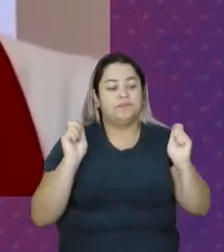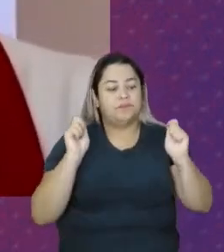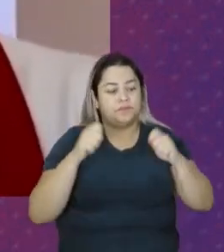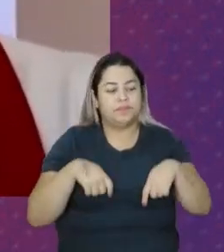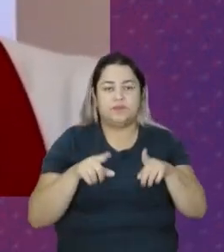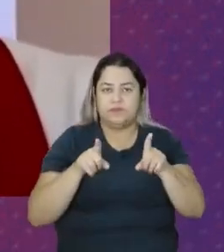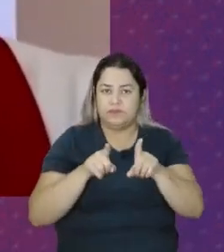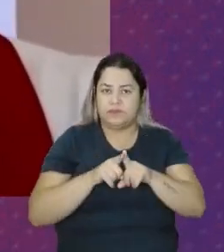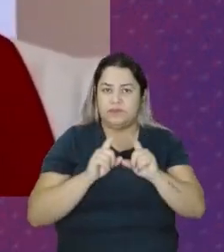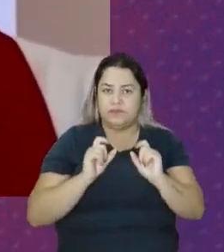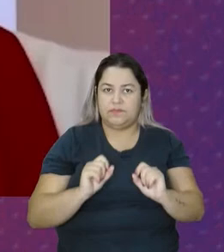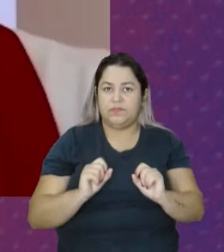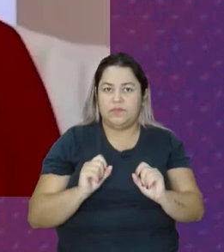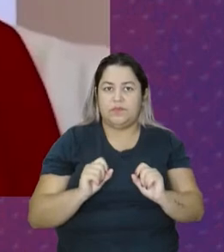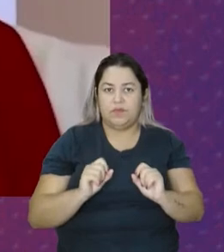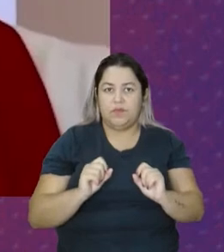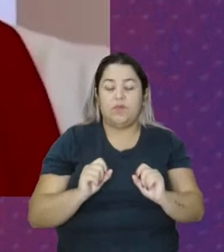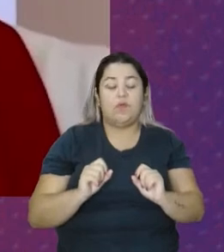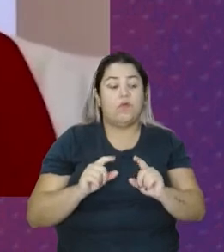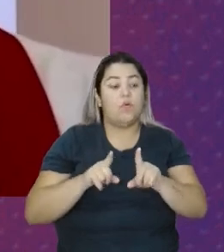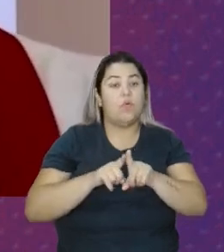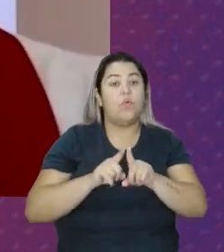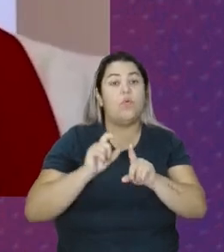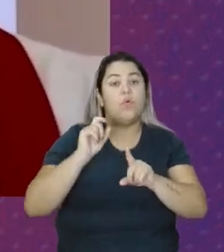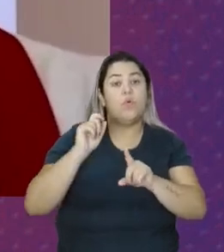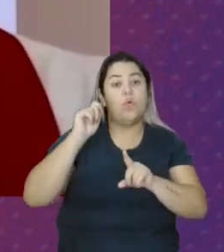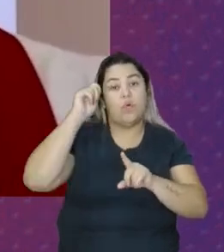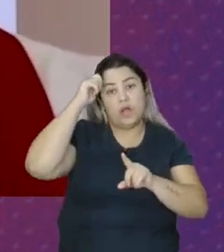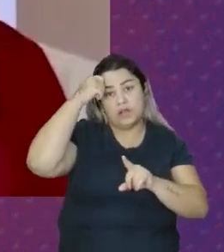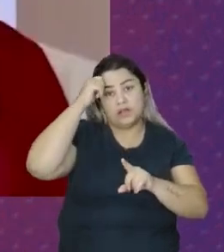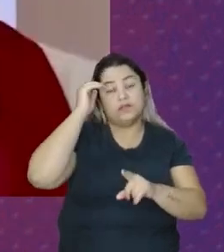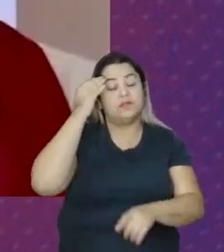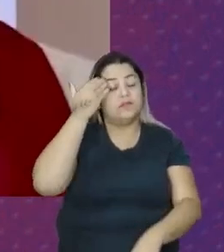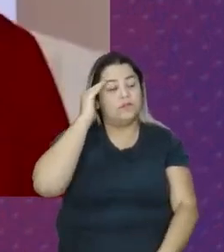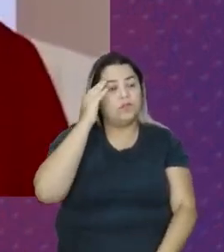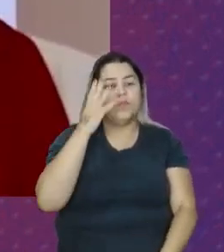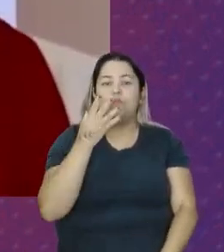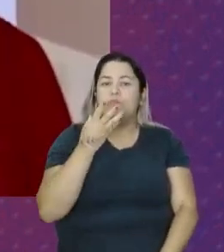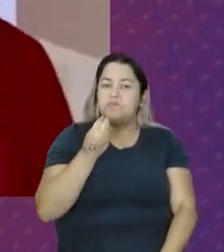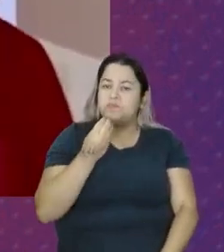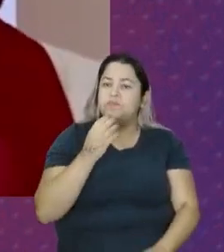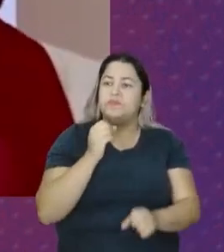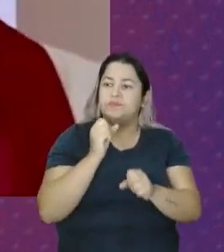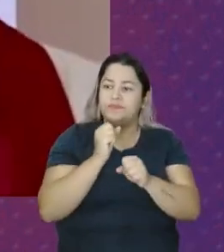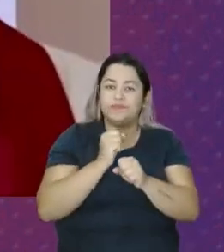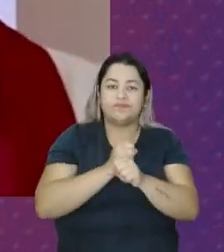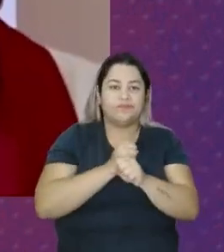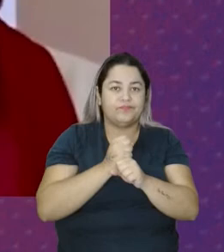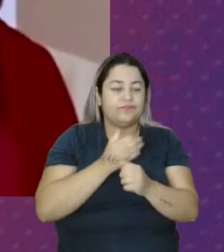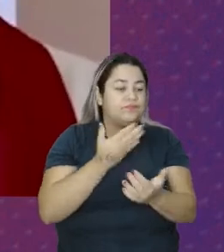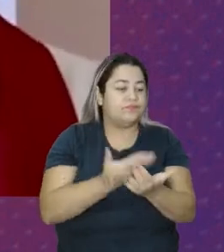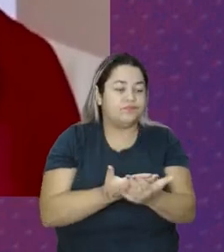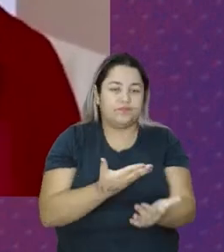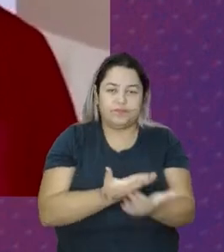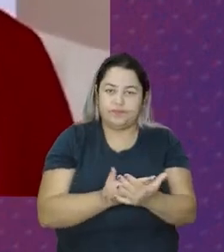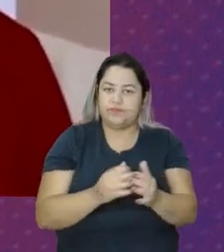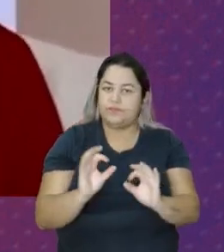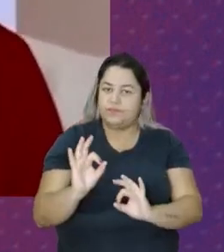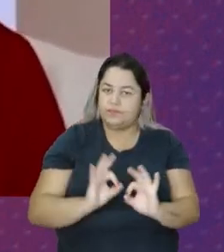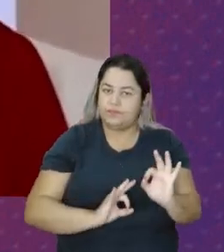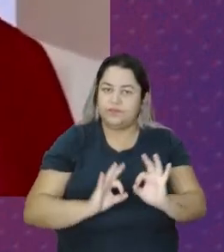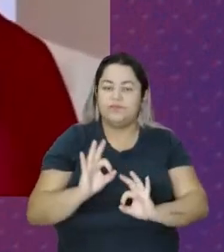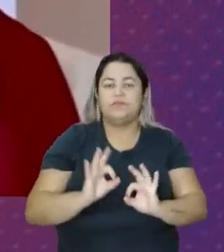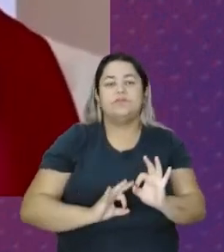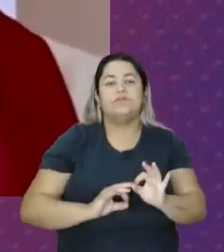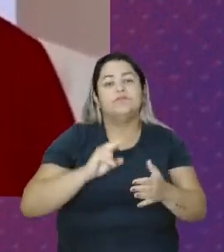necessário liquidar o racismo, ele compreendeu, depois de muito tempo de estudo, de